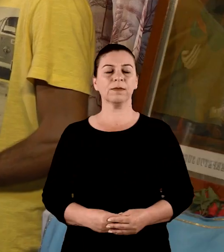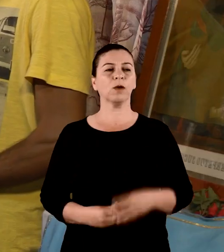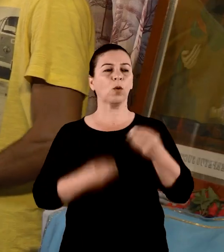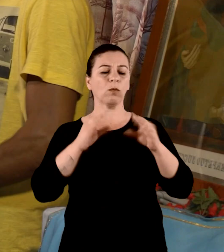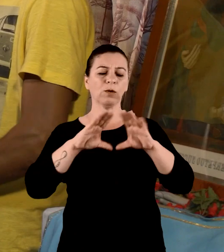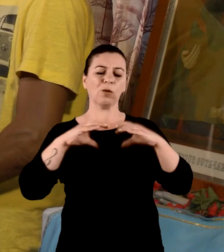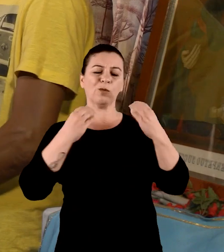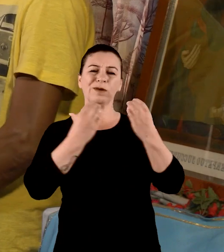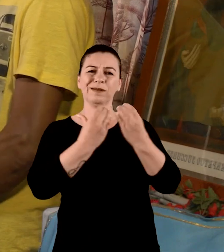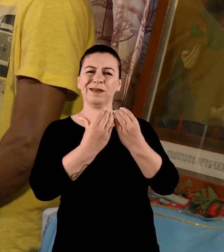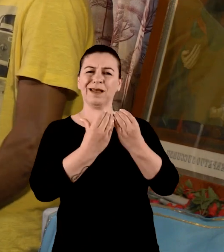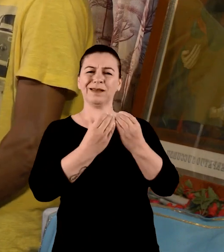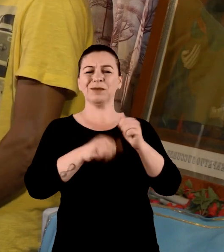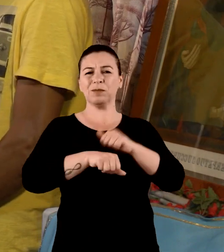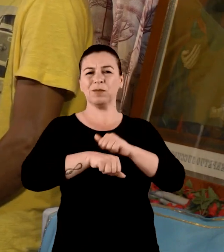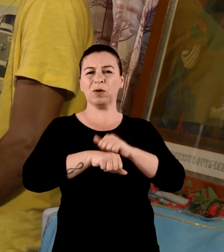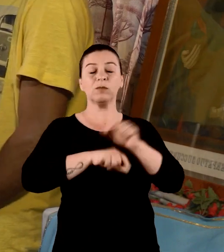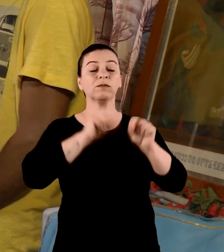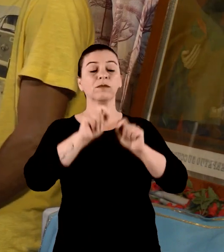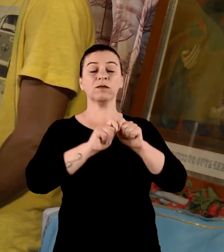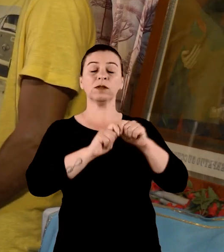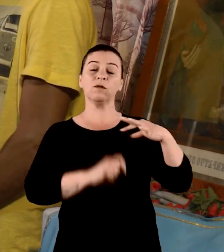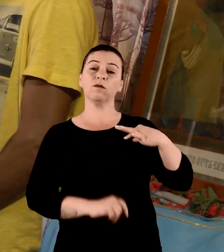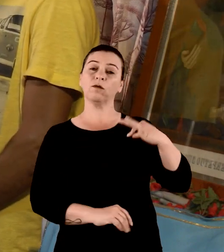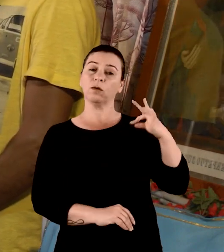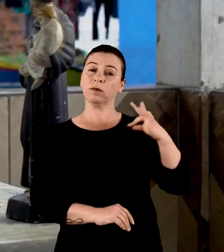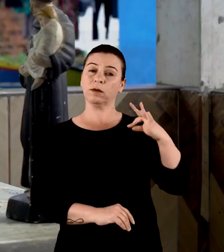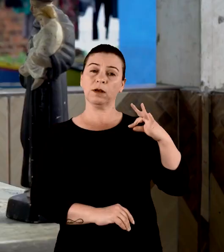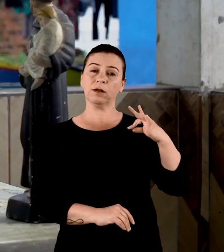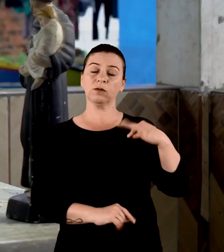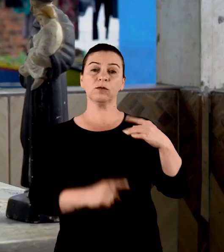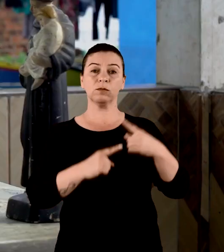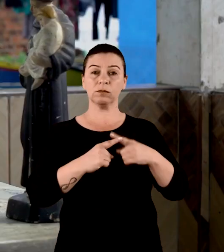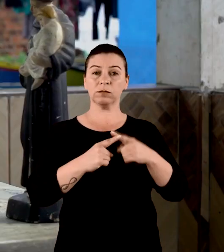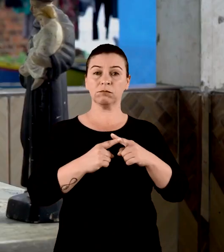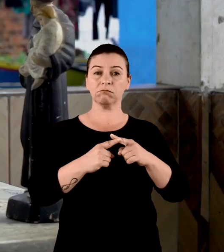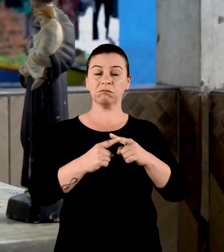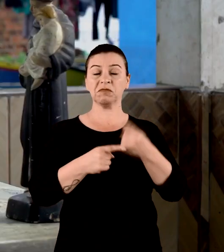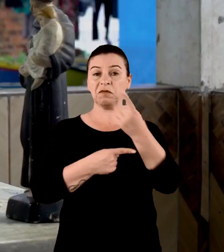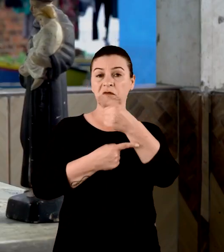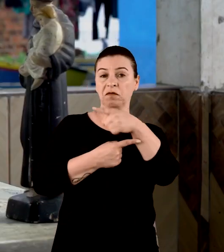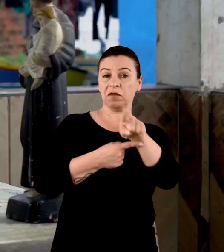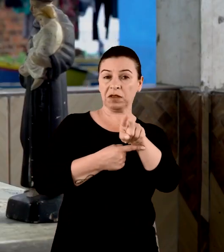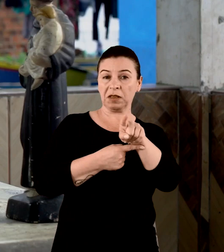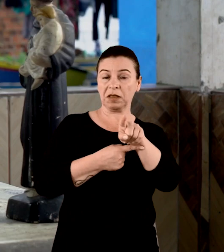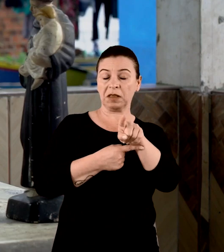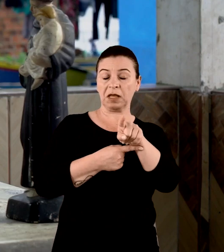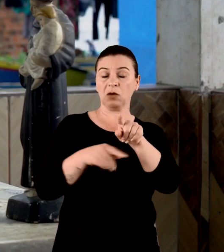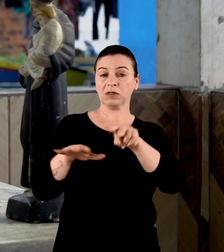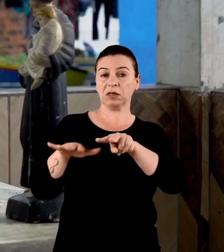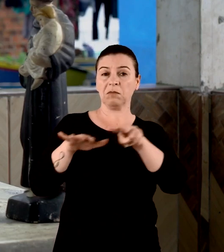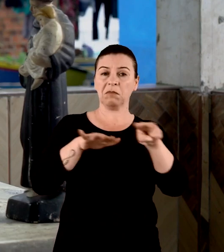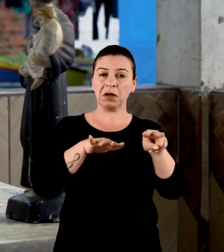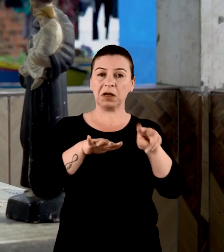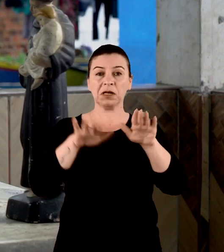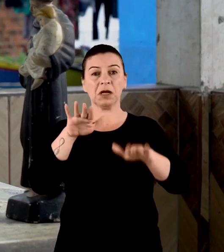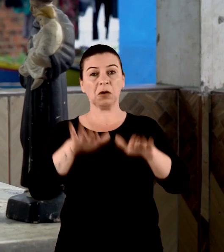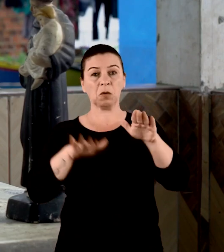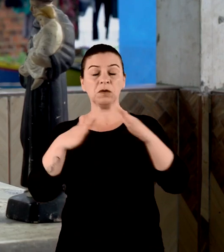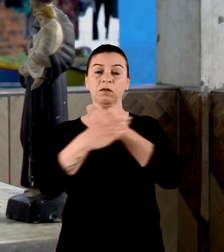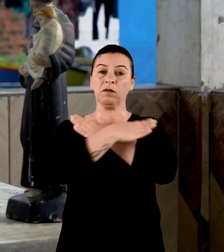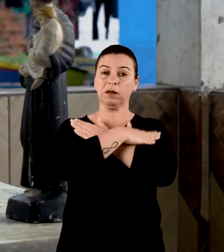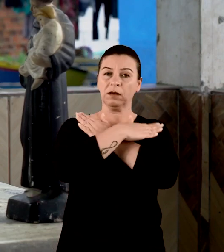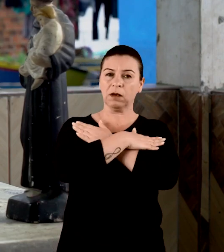E como são comunidades pobres, o que eu fiz? Voluntariado. Então eu pego os meus finais de semana, alguns feriados